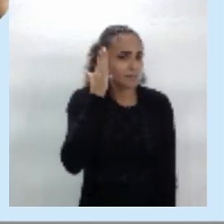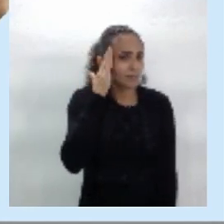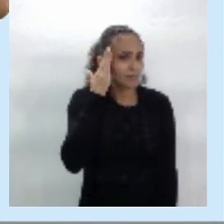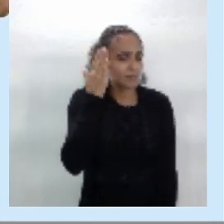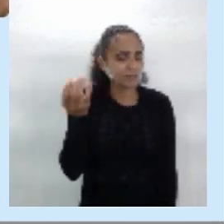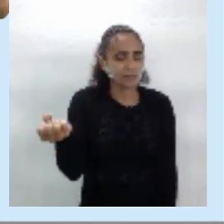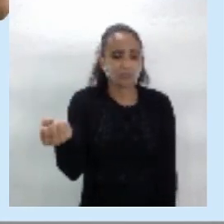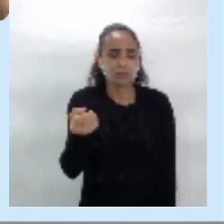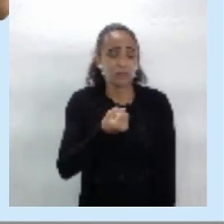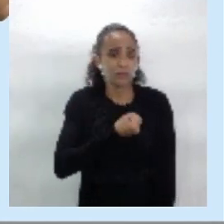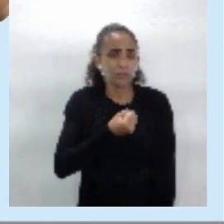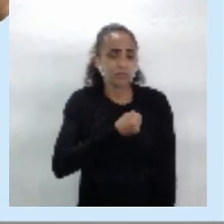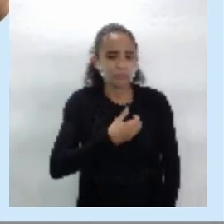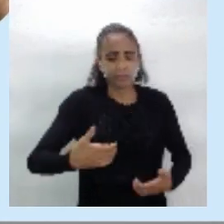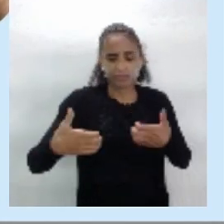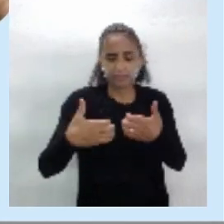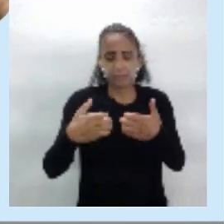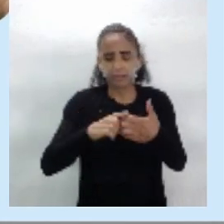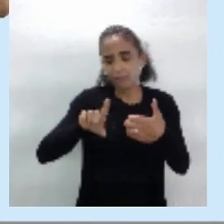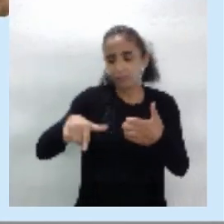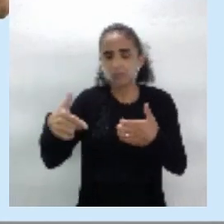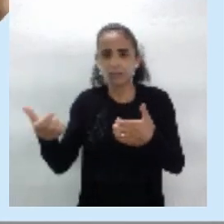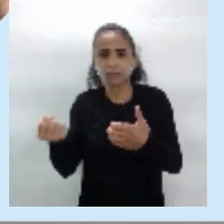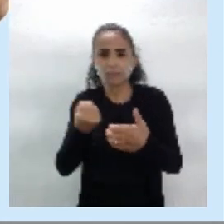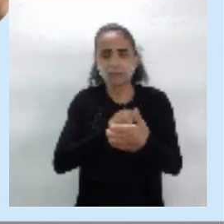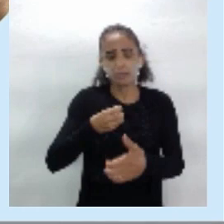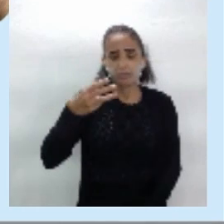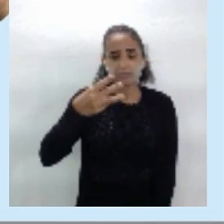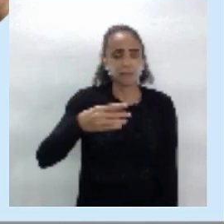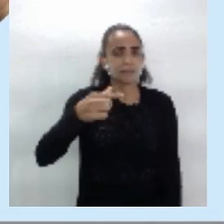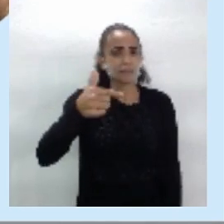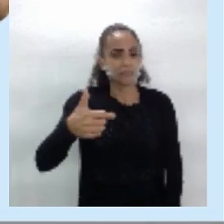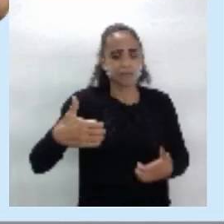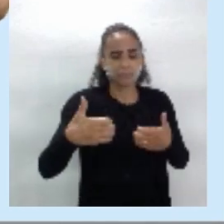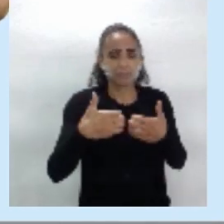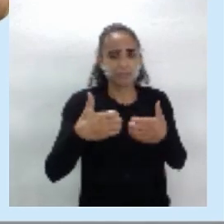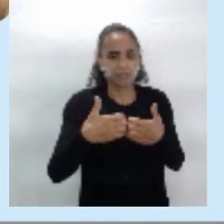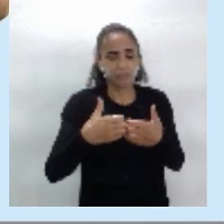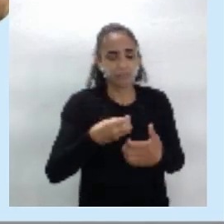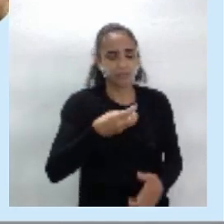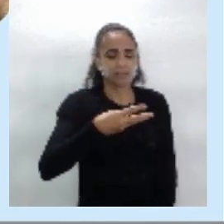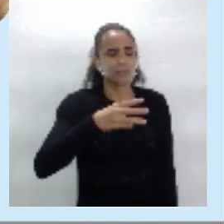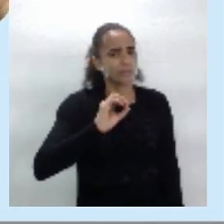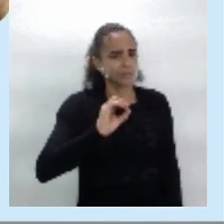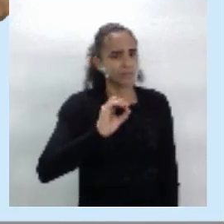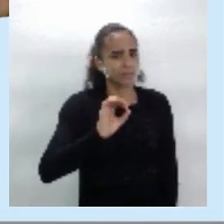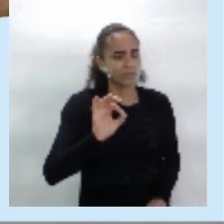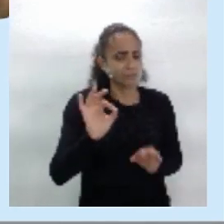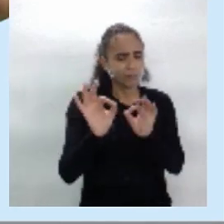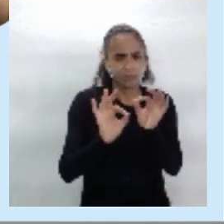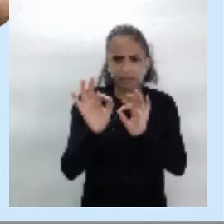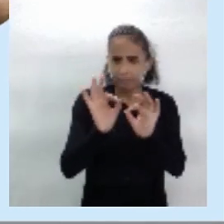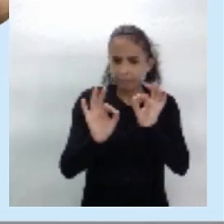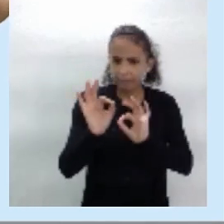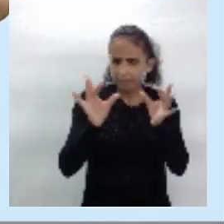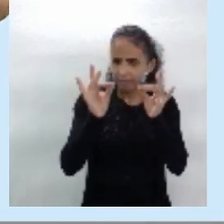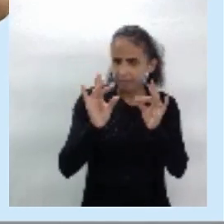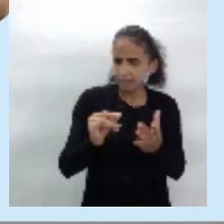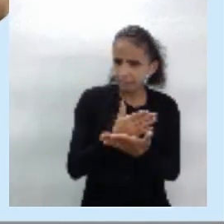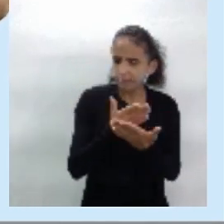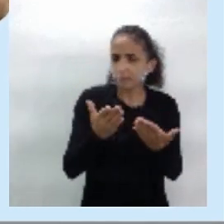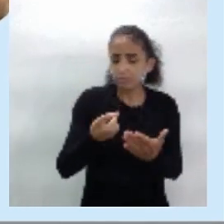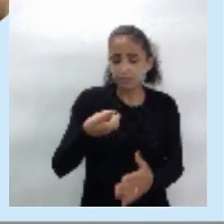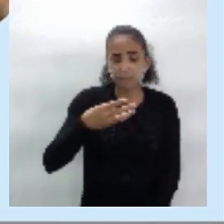um número que está mais perto. Então, ó, 32 está mais perto de 30. Então, vamos fazer a aproximação para 30. E